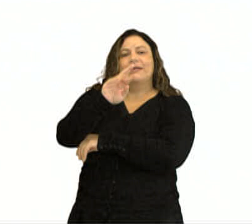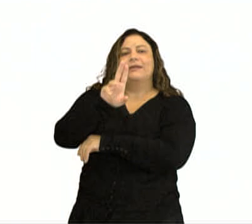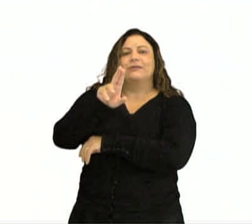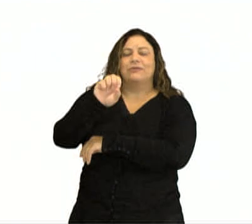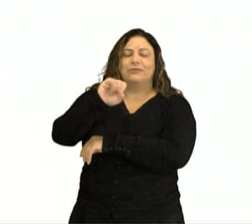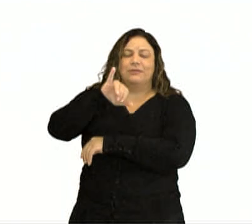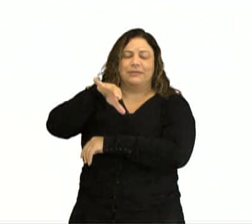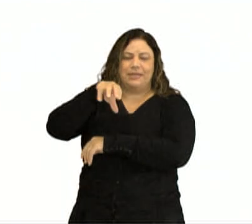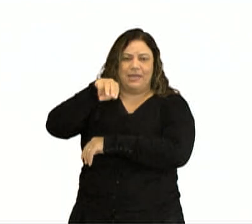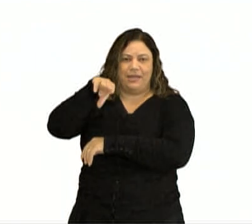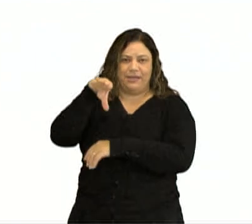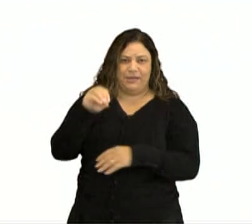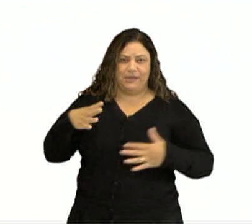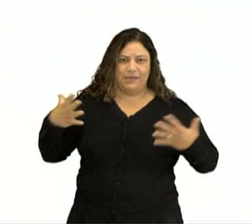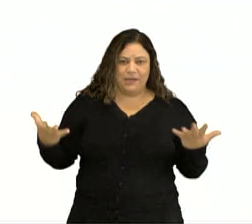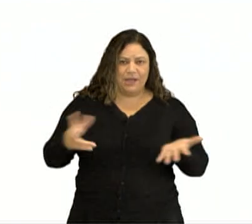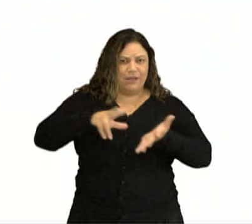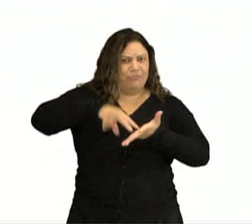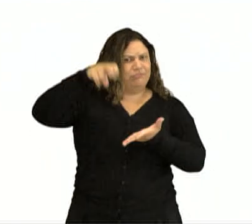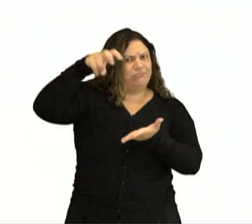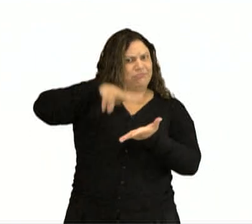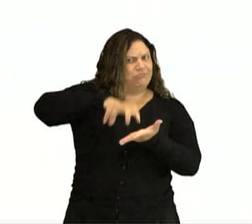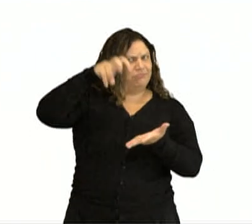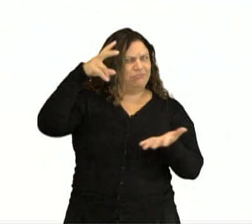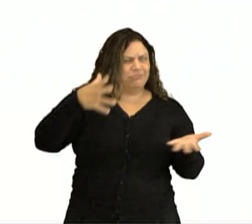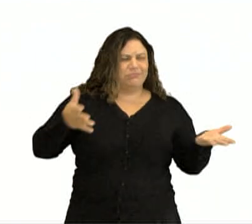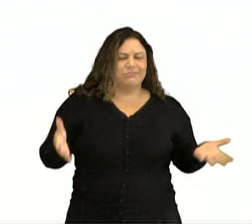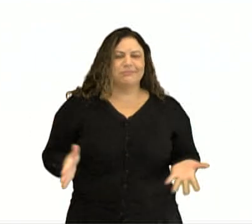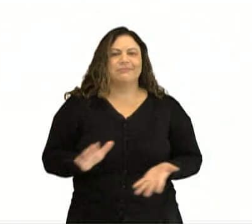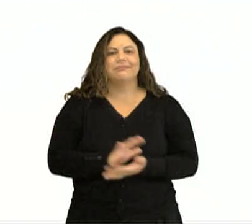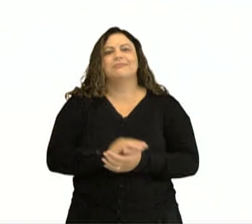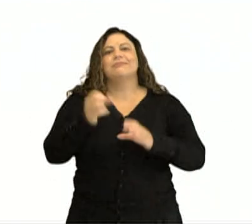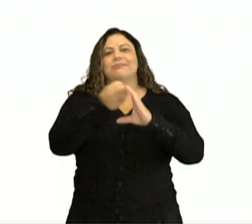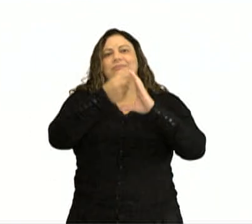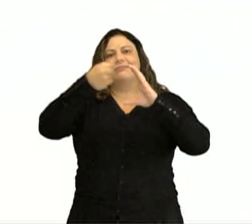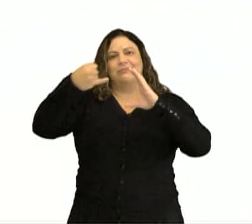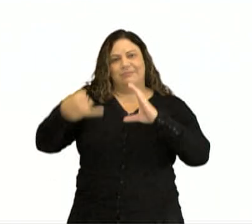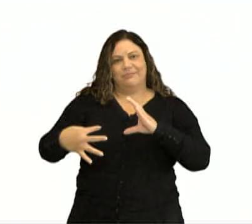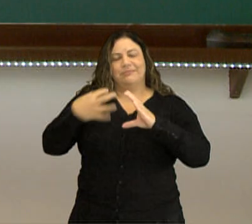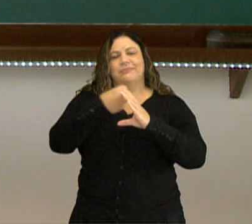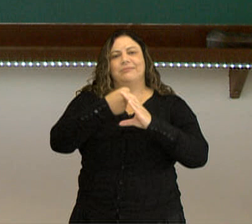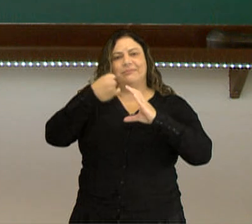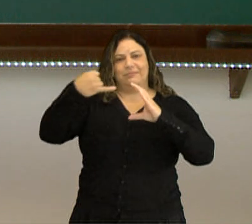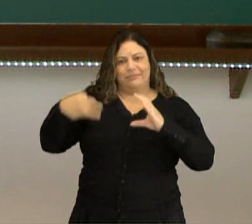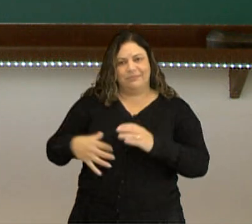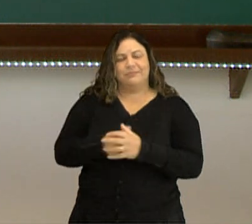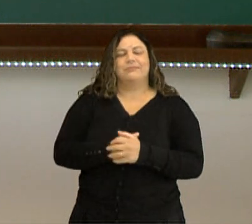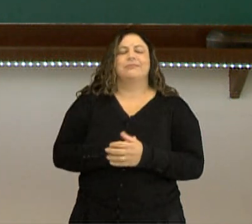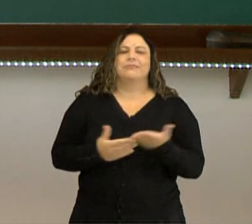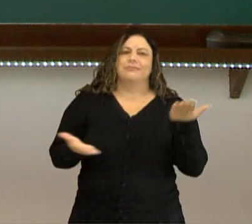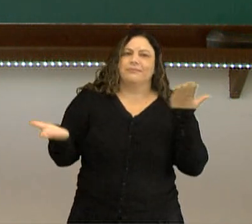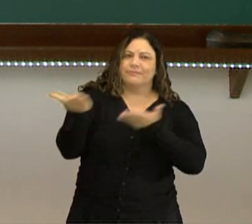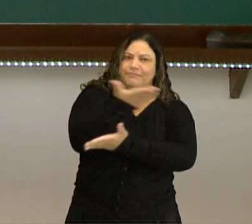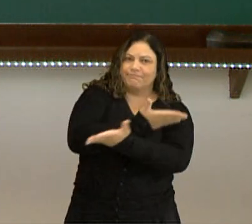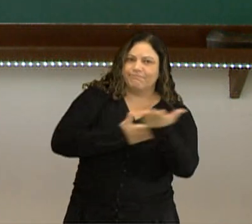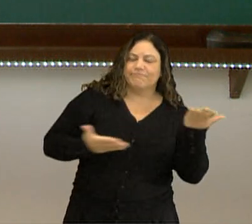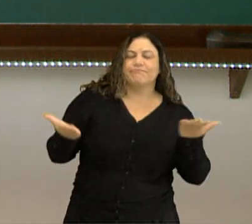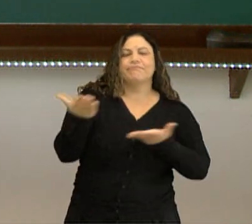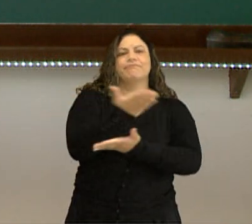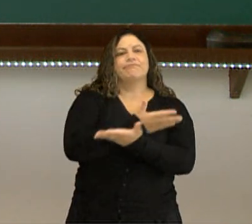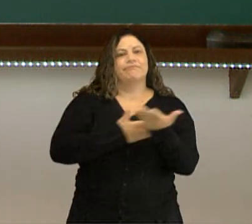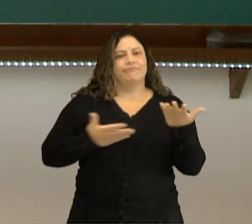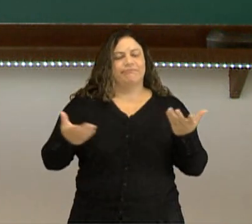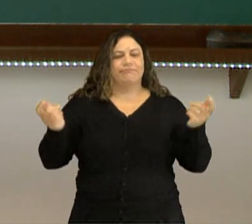dança. Então, a gente dá ali características, atribuições, a